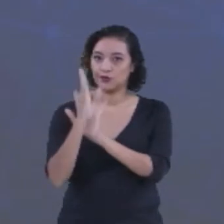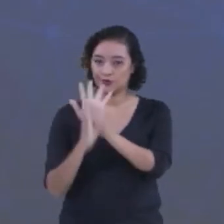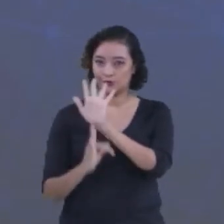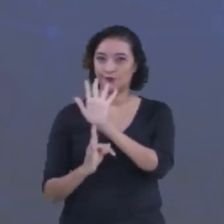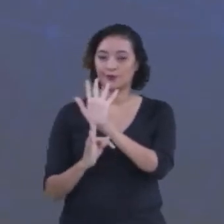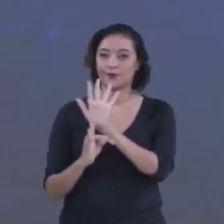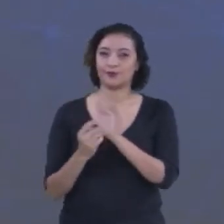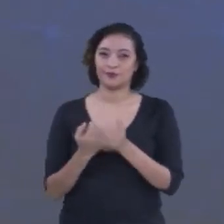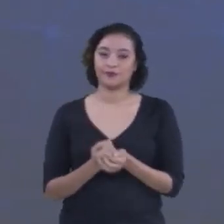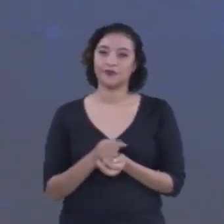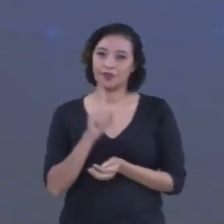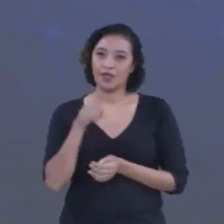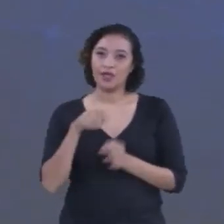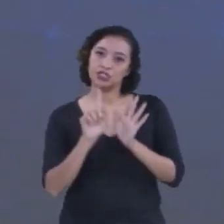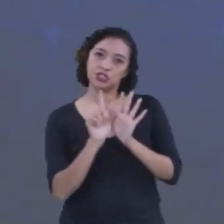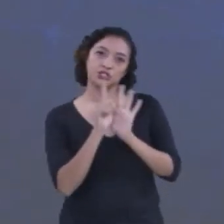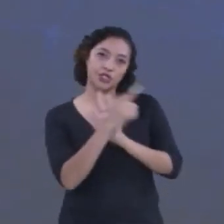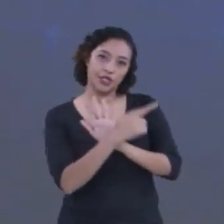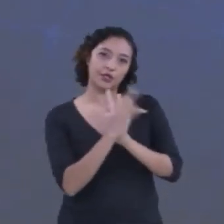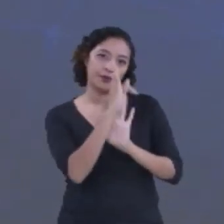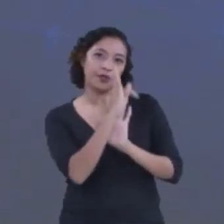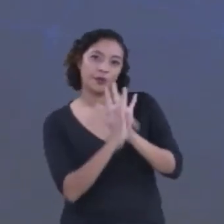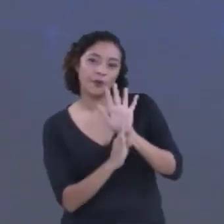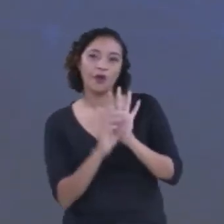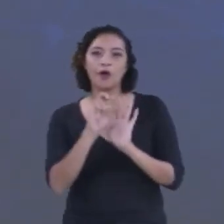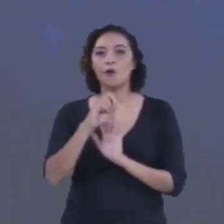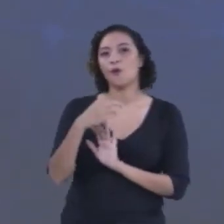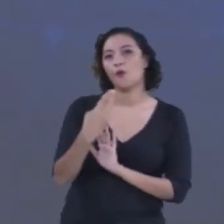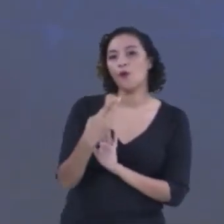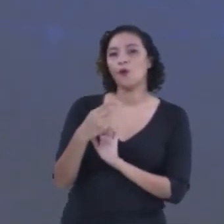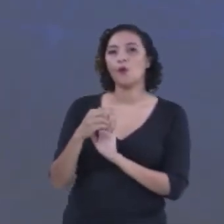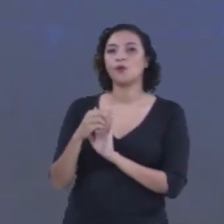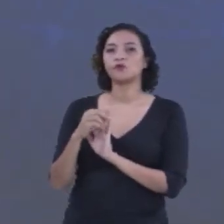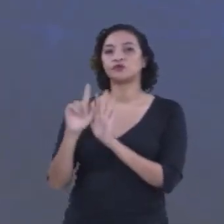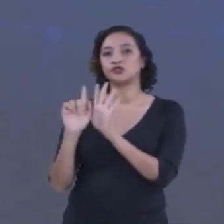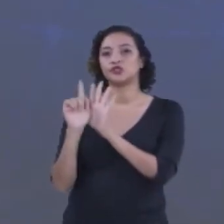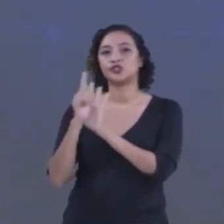no caso gêneros textuais ou gêneros discursivos também, tá?